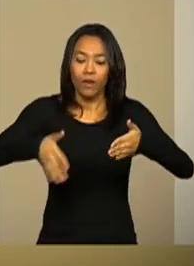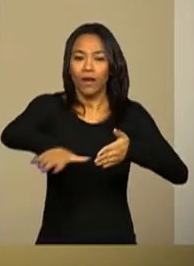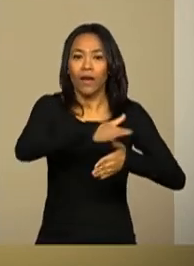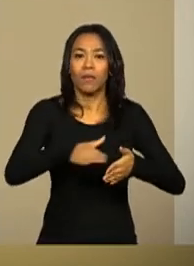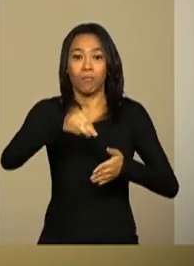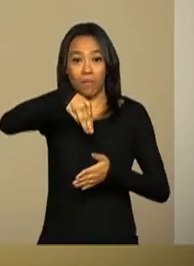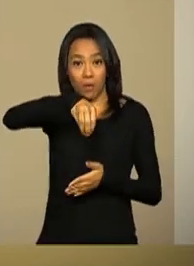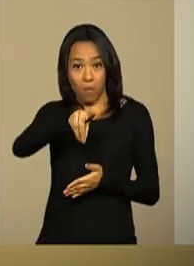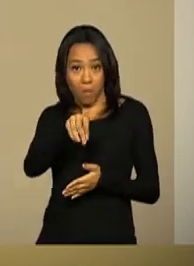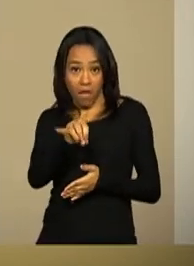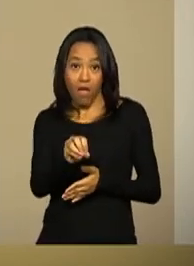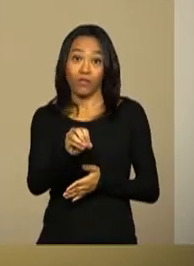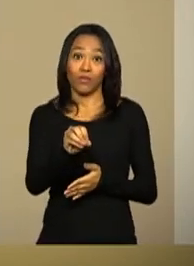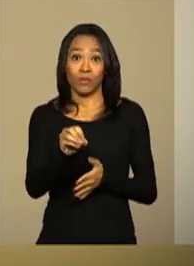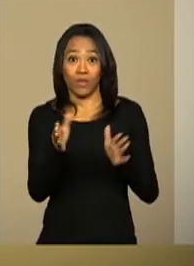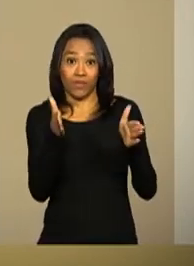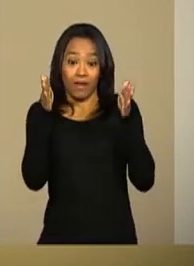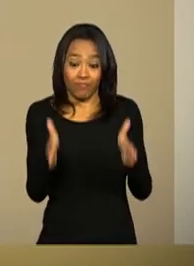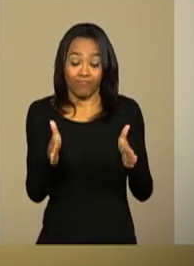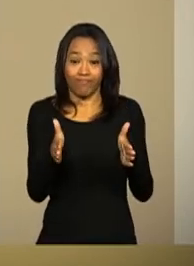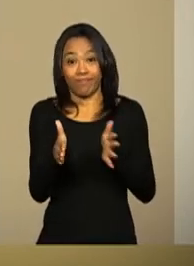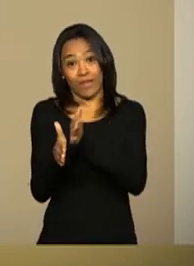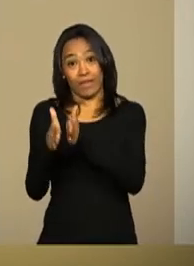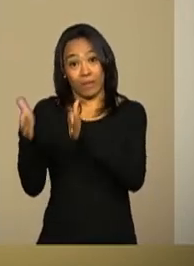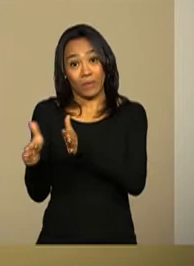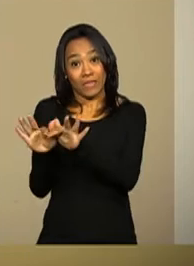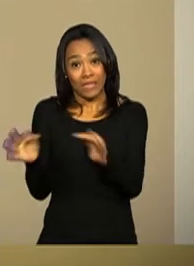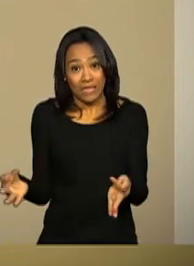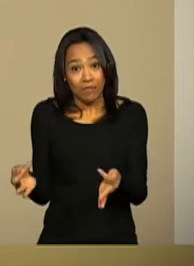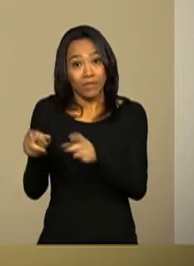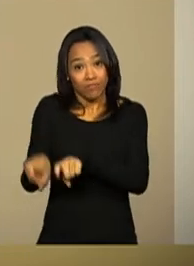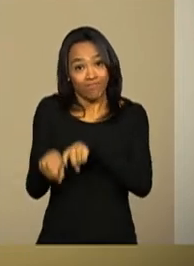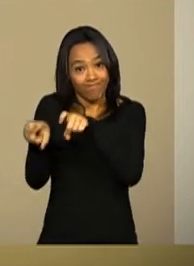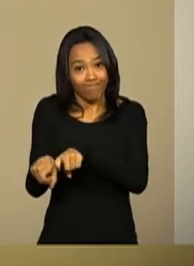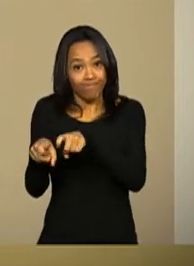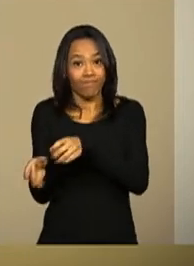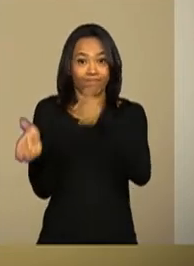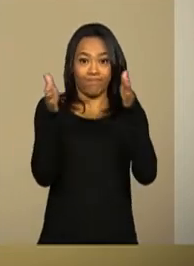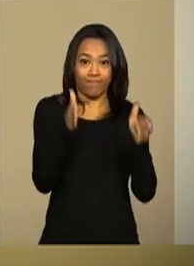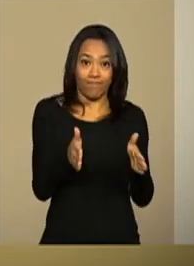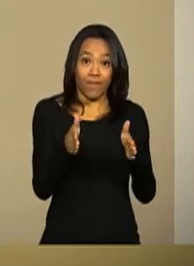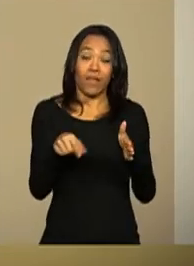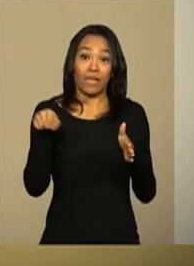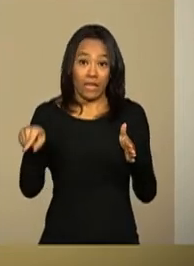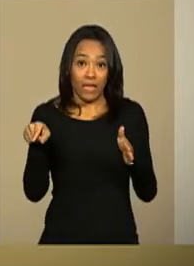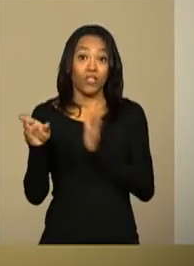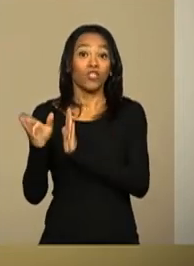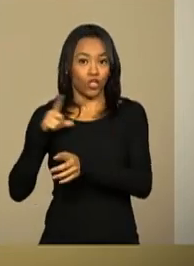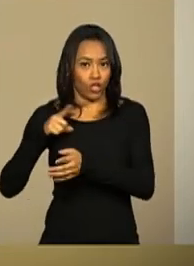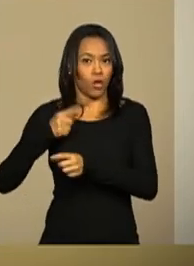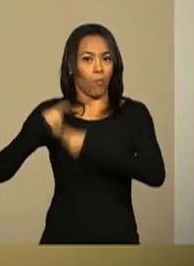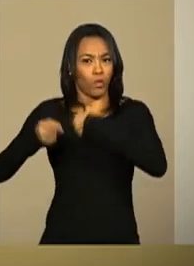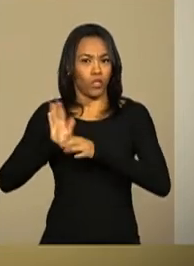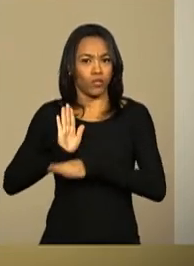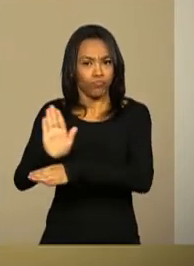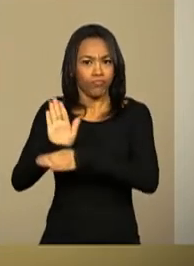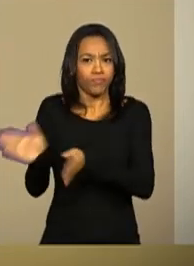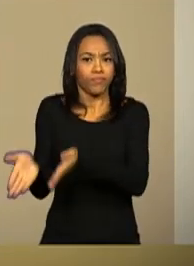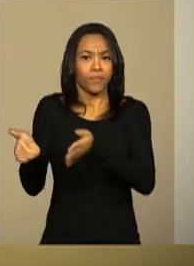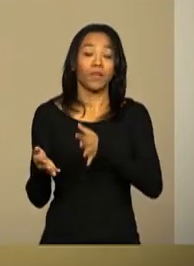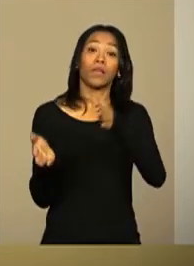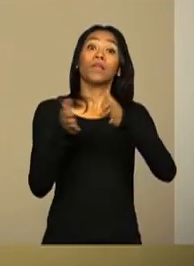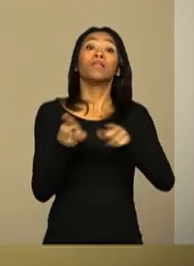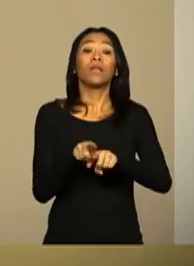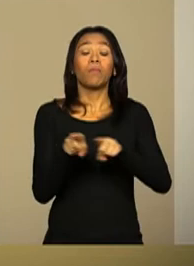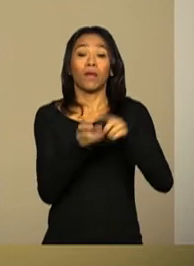o médio produtor que ficava imprensado entre o pequeno da agricultura familiar para o qual tinha política e o grande